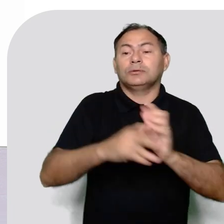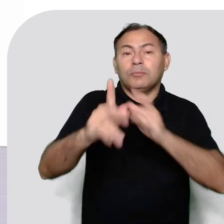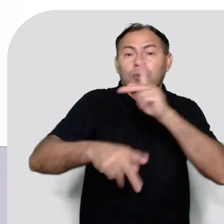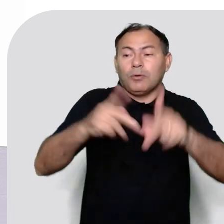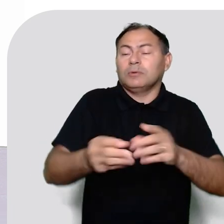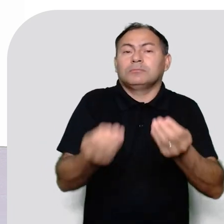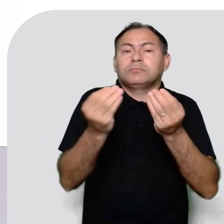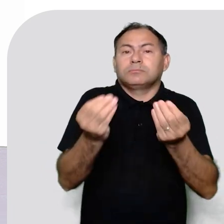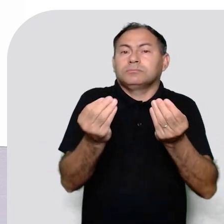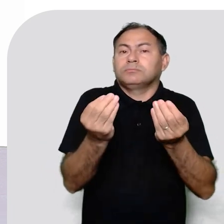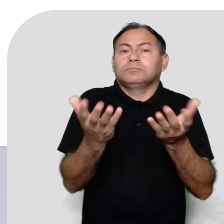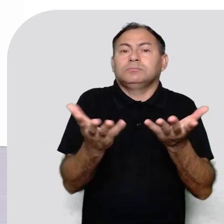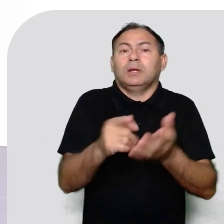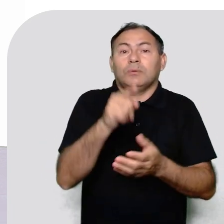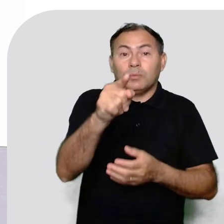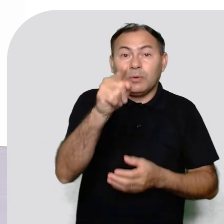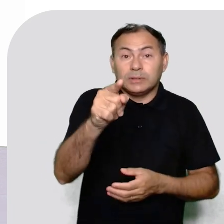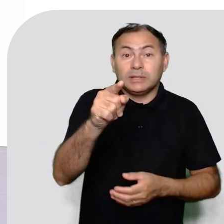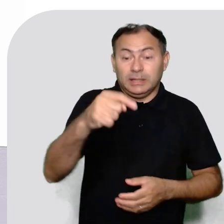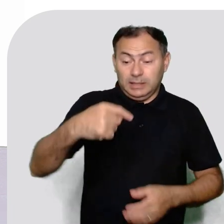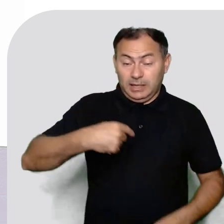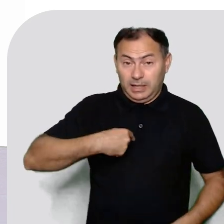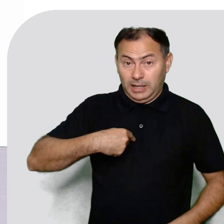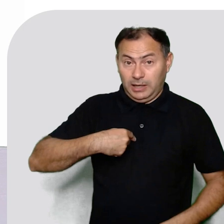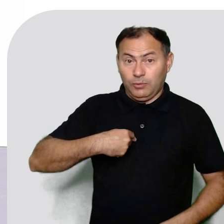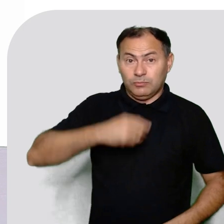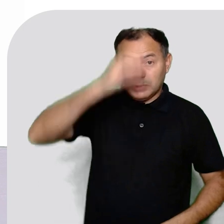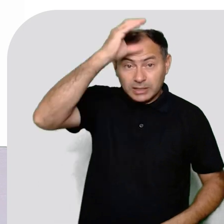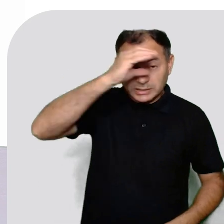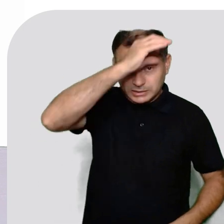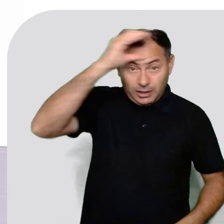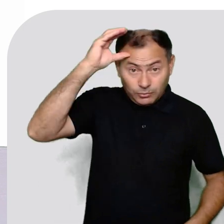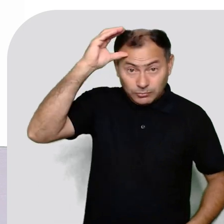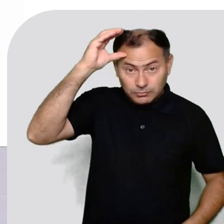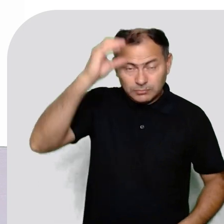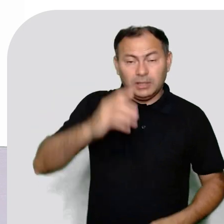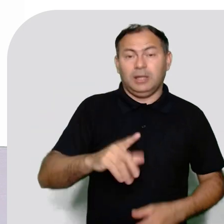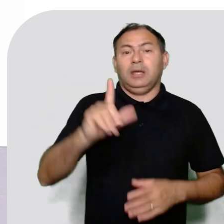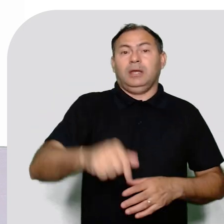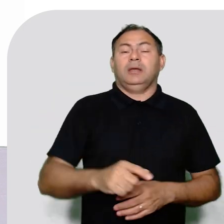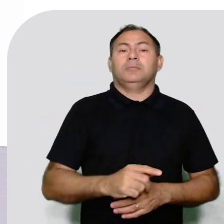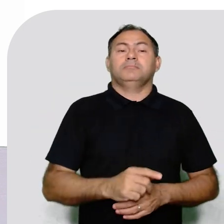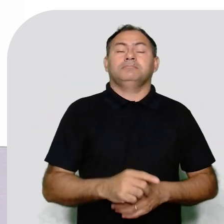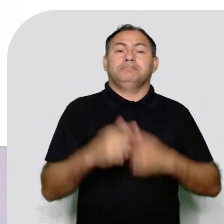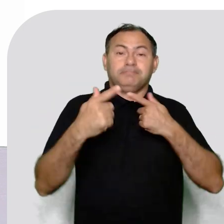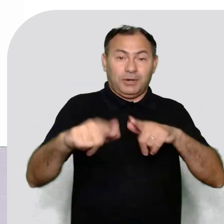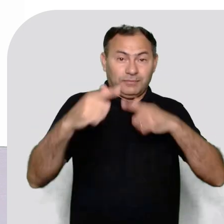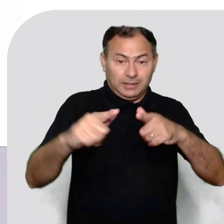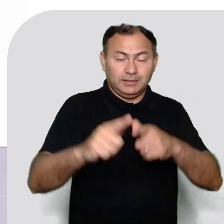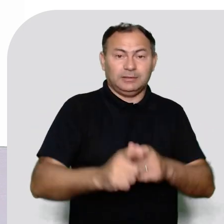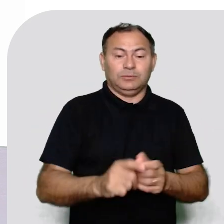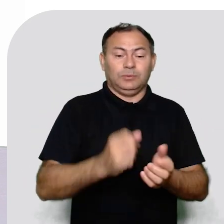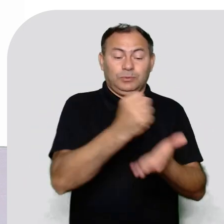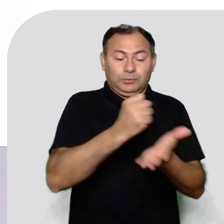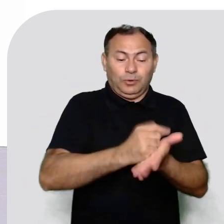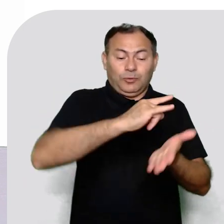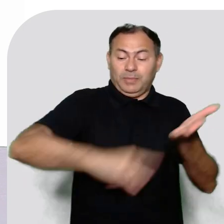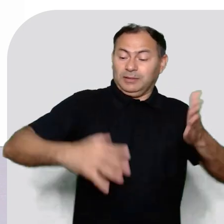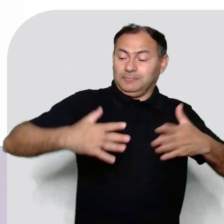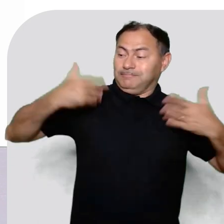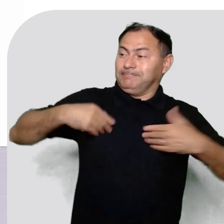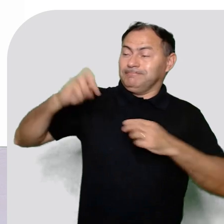De que forma então você e eu, como cristão, e essa é a grande provocação da Gaudium et